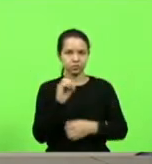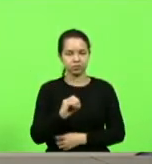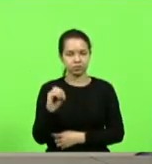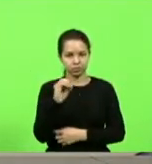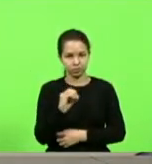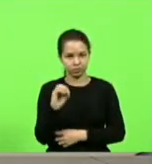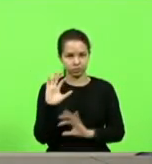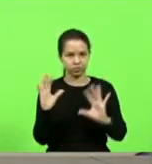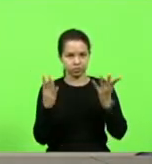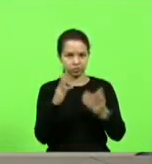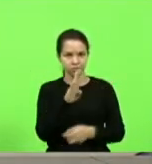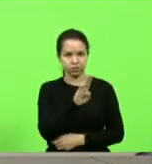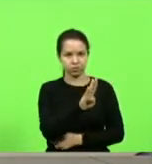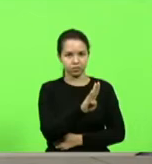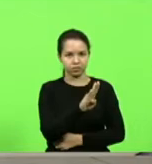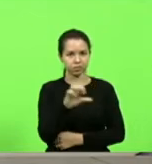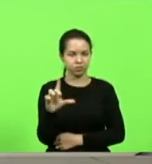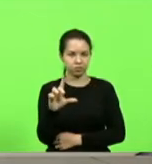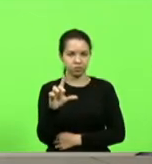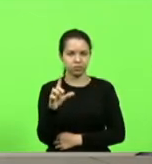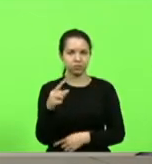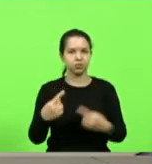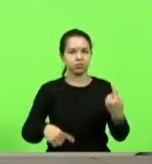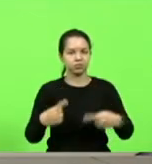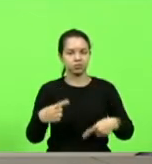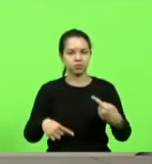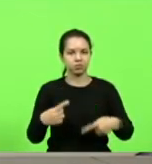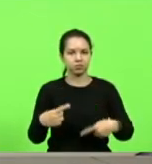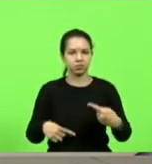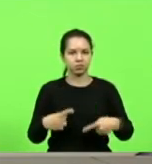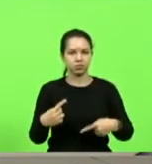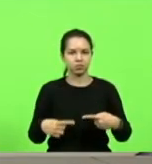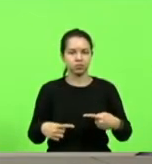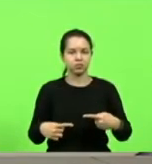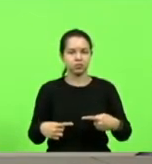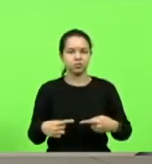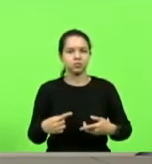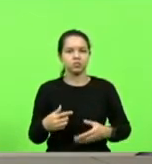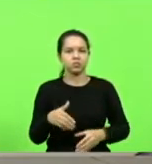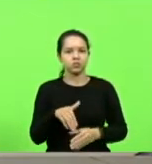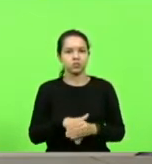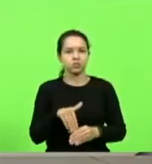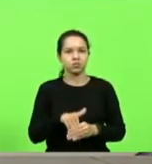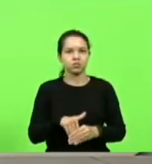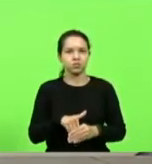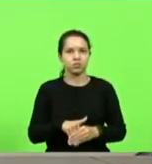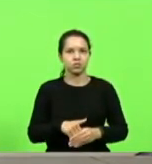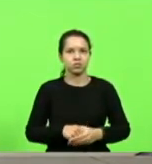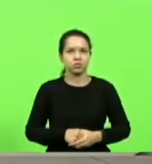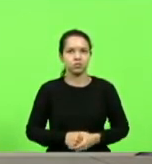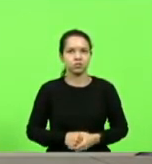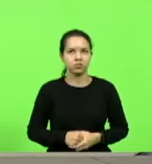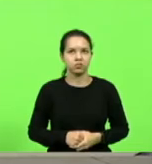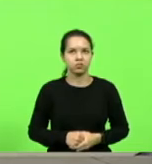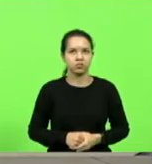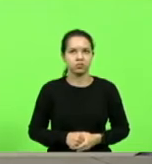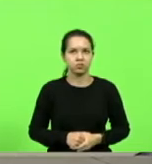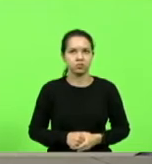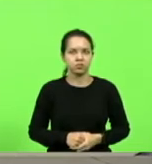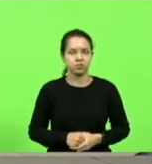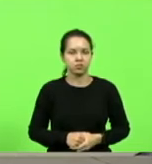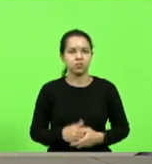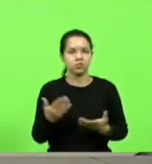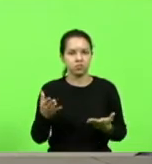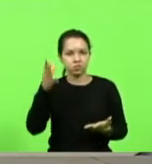discussão. Não havendo quem queira discutir, em votação. Deputados Presidente, que aprovam, permaneçam como se encontram. Sim, deputada. Sim, deputada